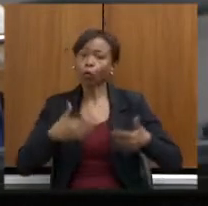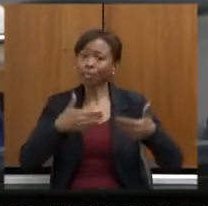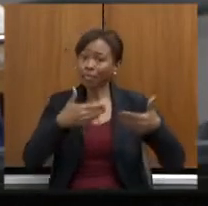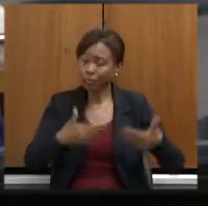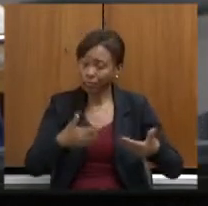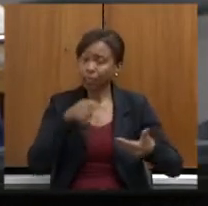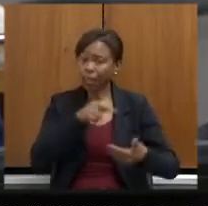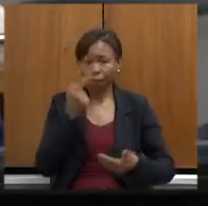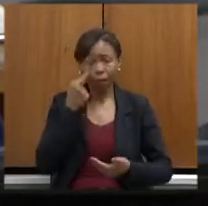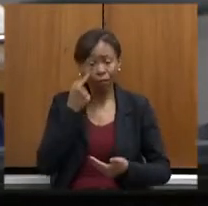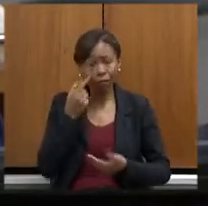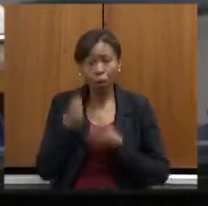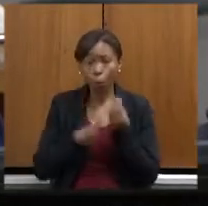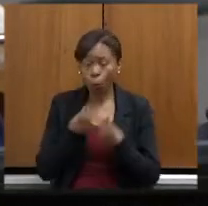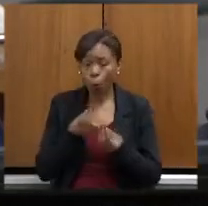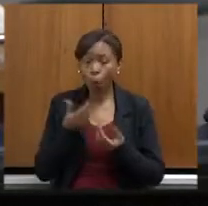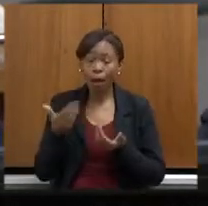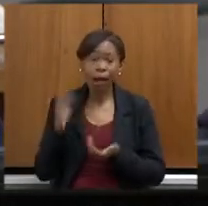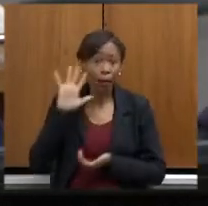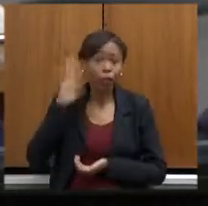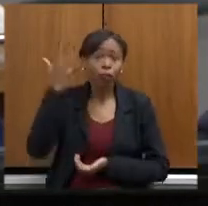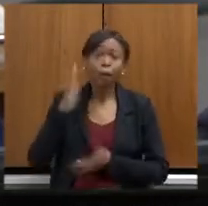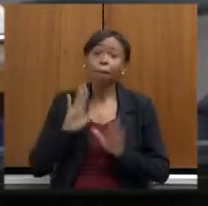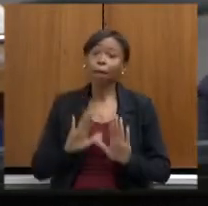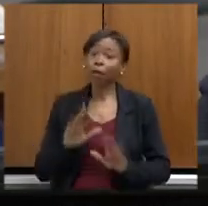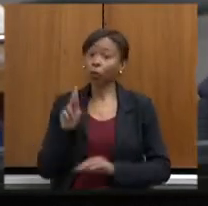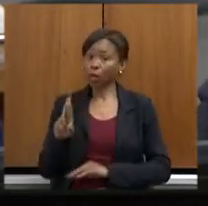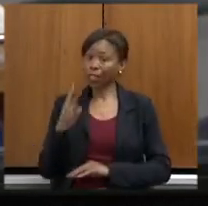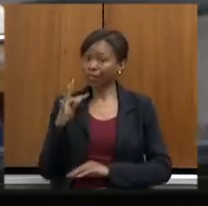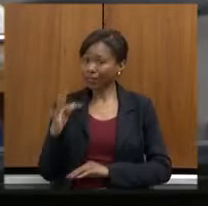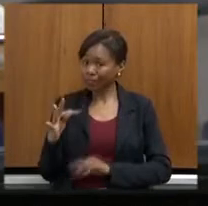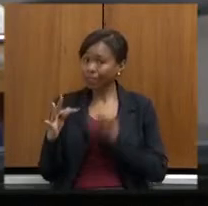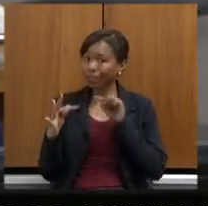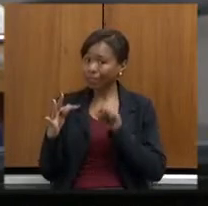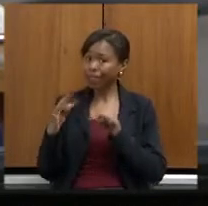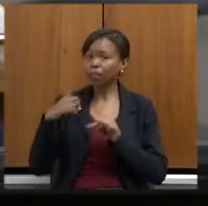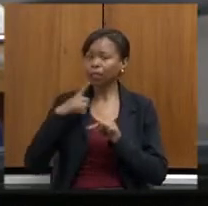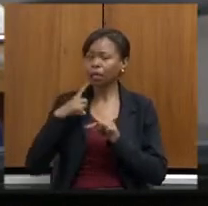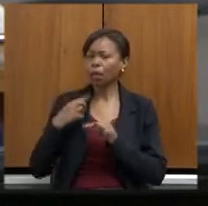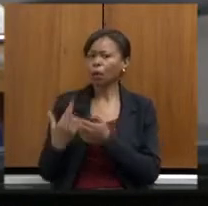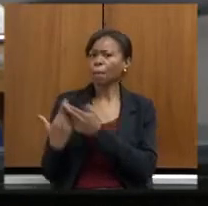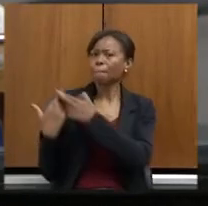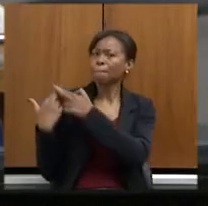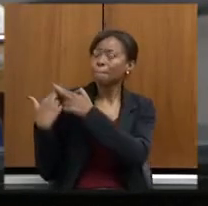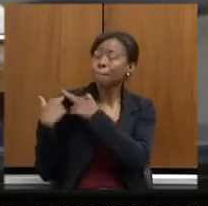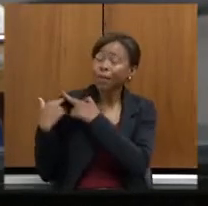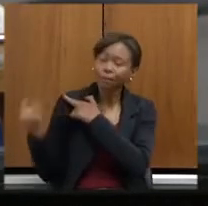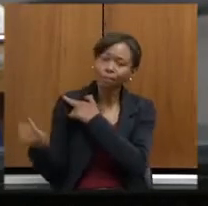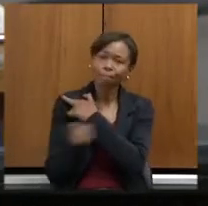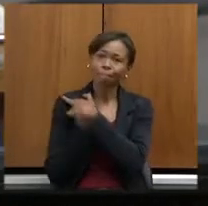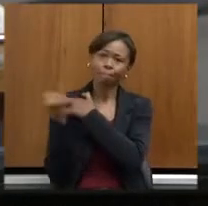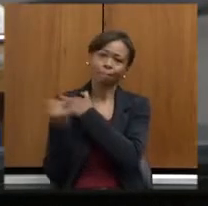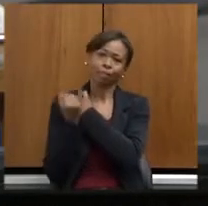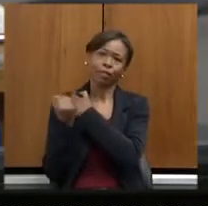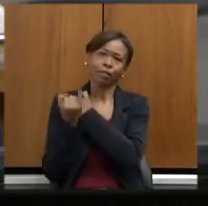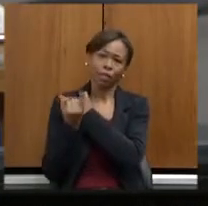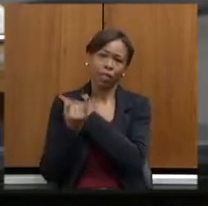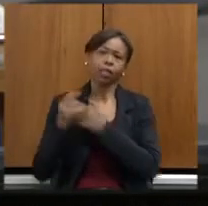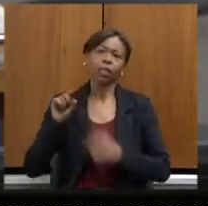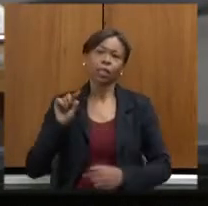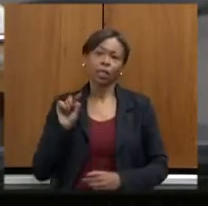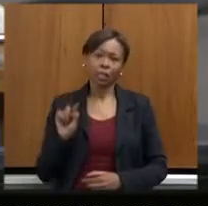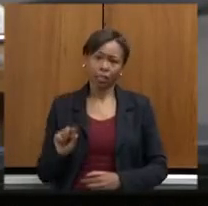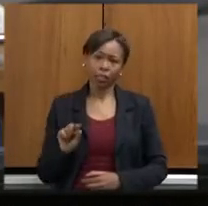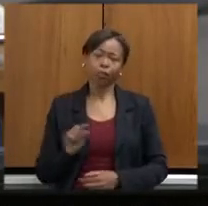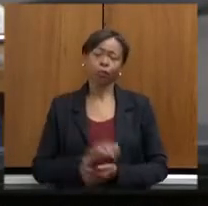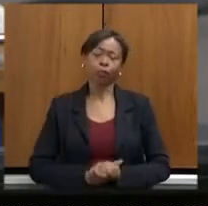cada vez mais isso melhorou muito mas o RT Tem uma função predominante função o importantíssimo vamos dizer assim Nesse